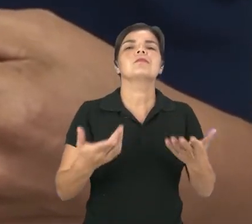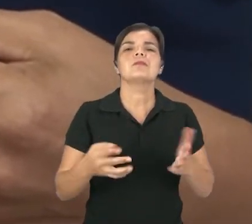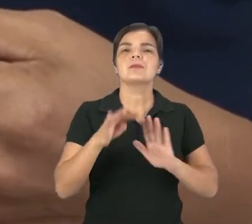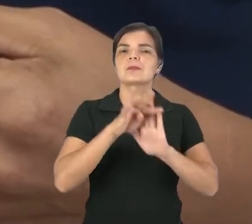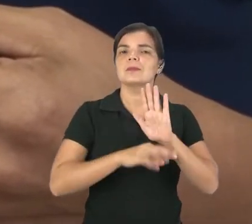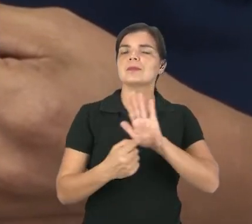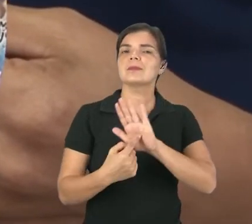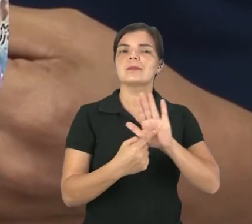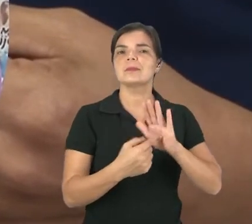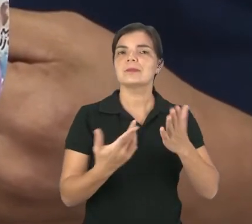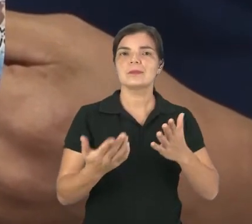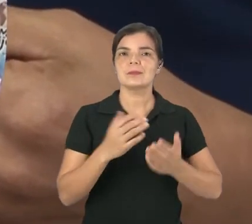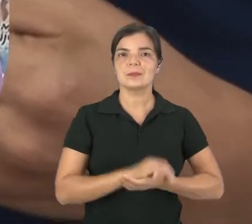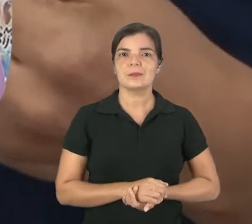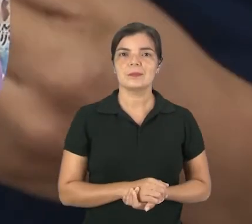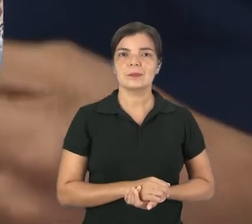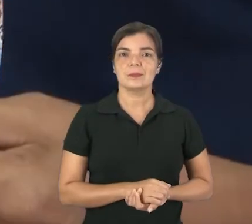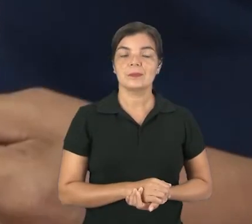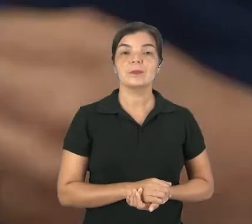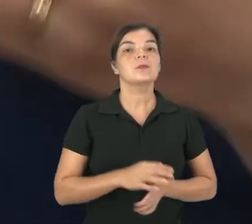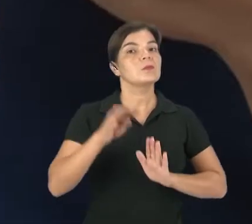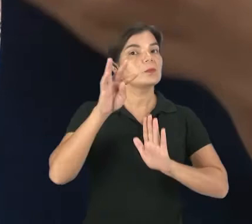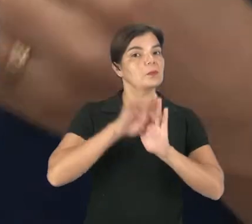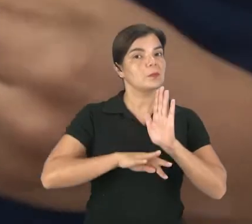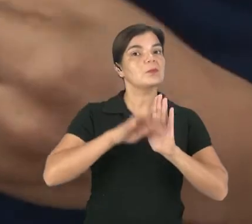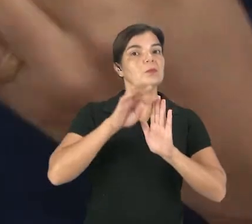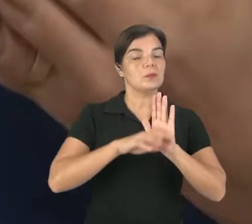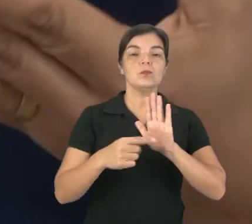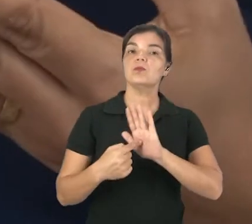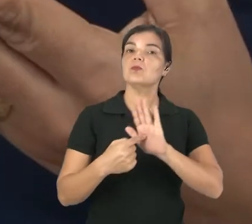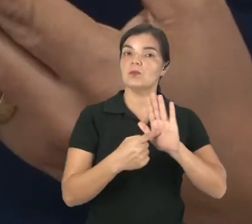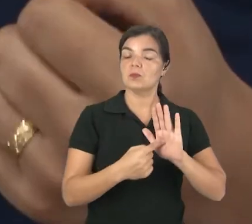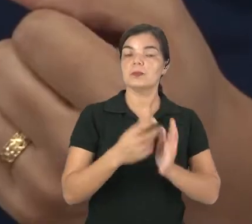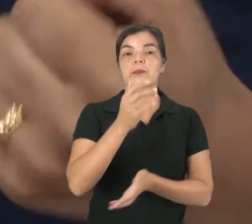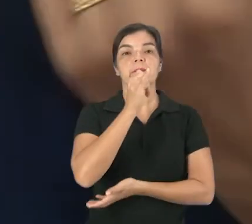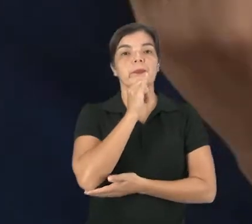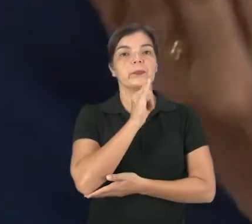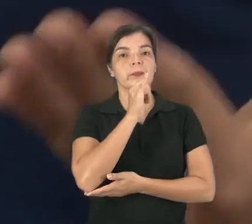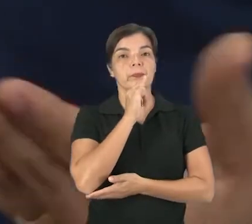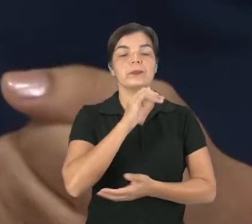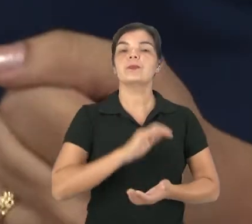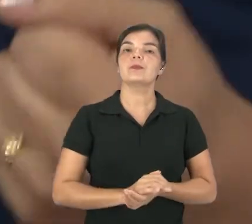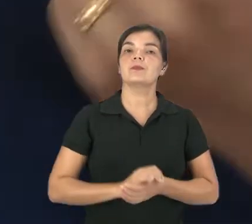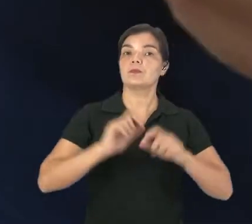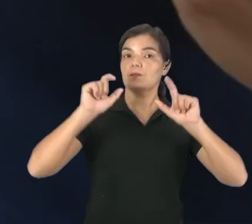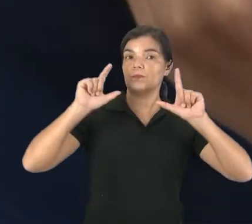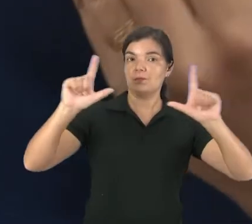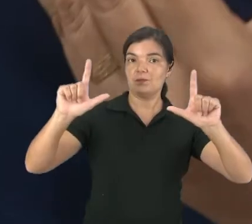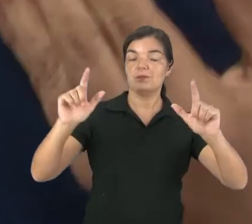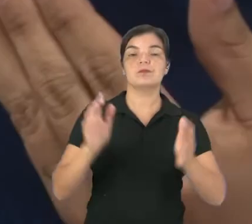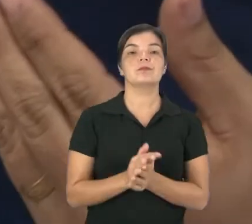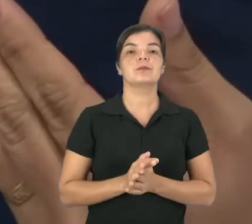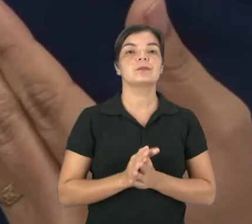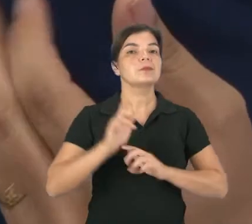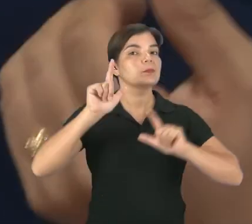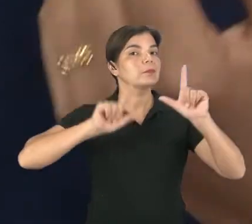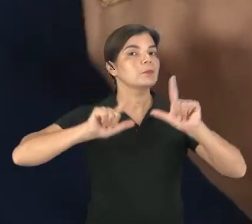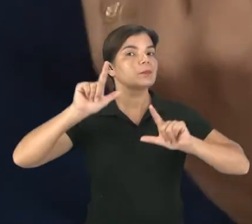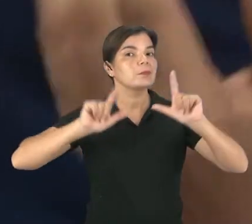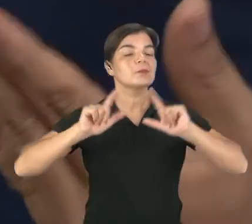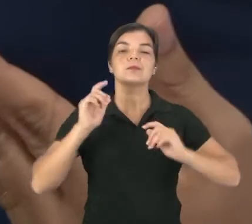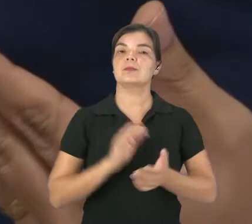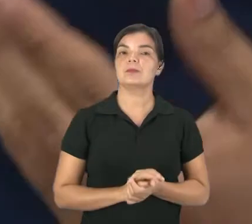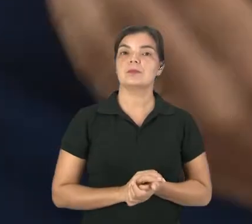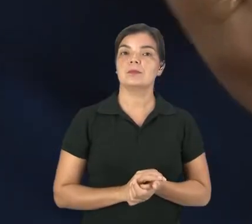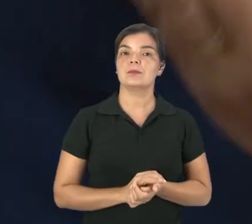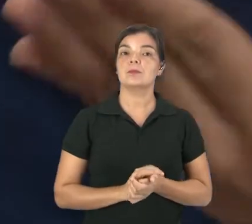esses textos aparecem? Esses textos, eles aparecem, por exemplo, nos outdoors, na televisão,